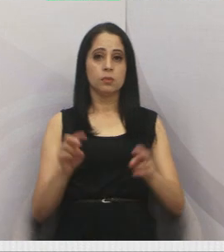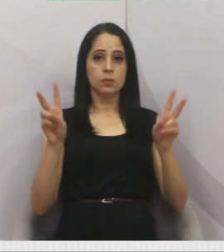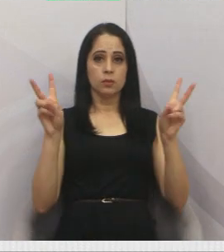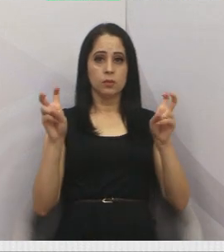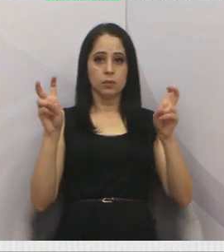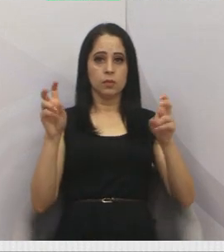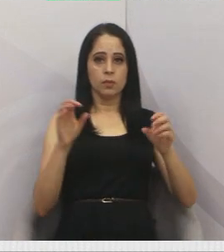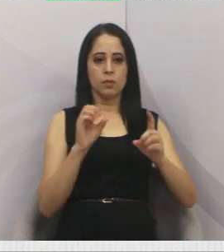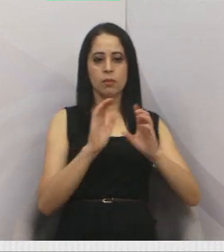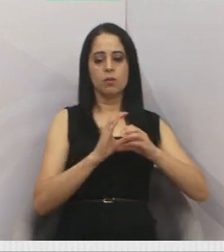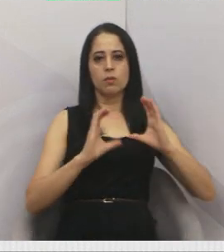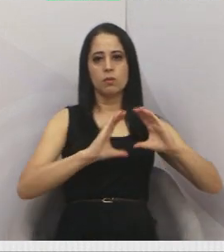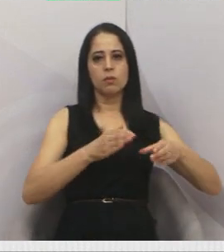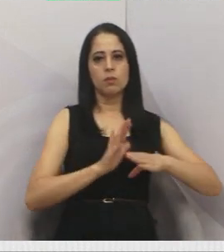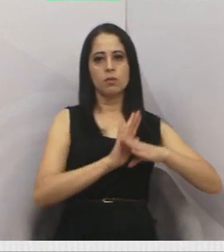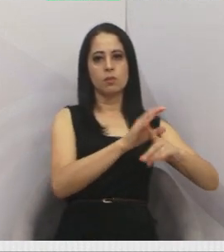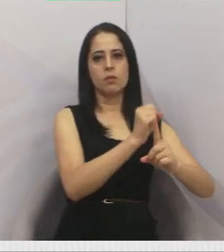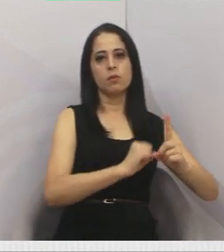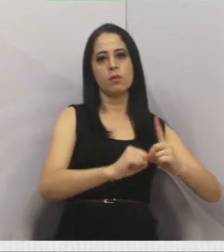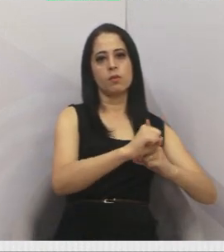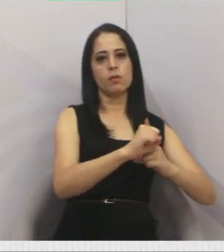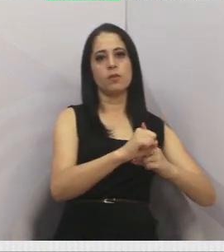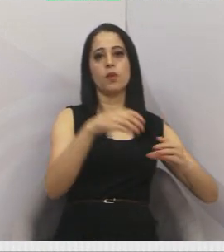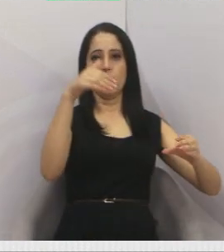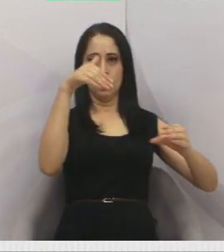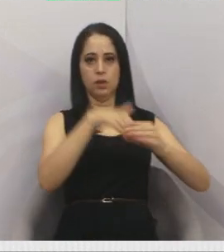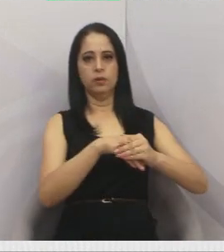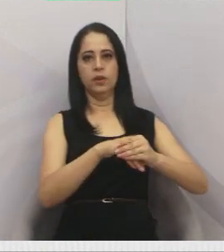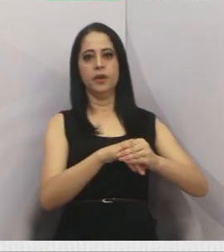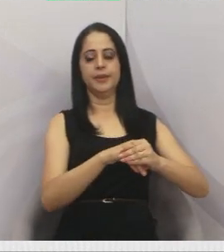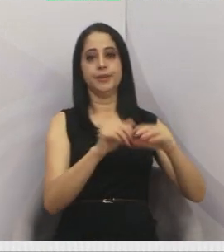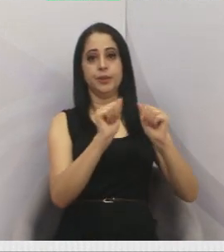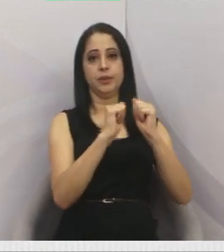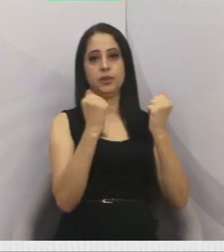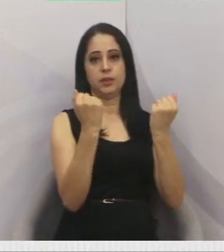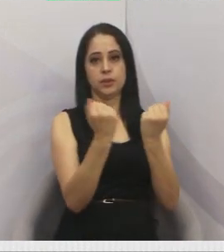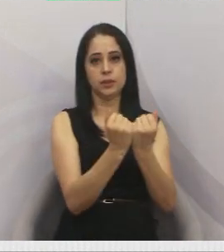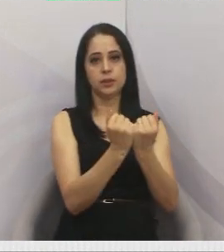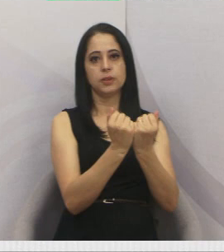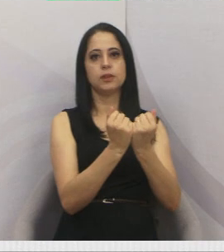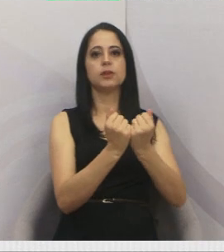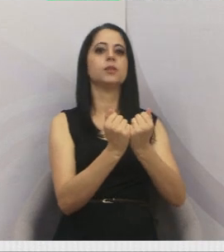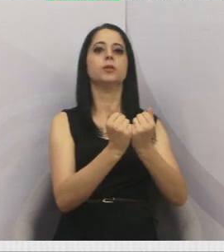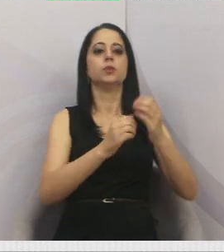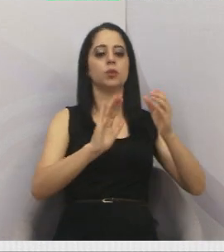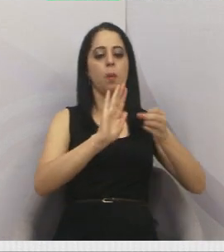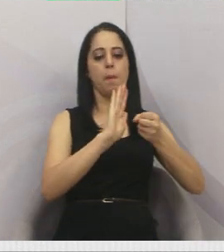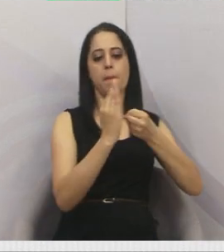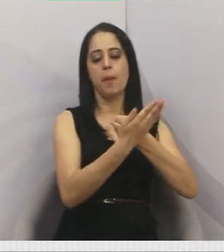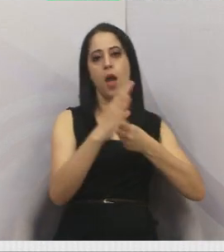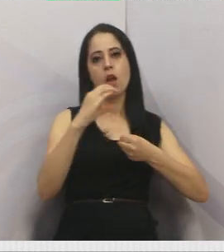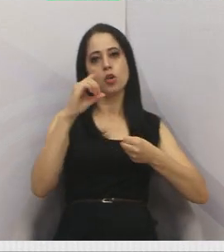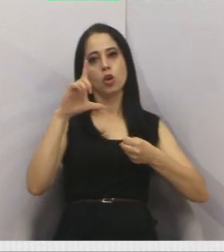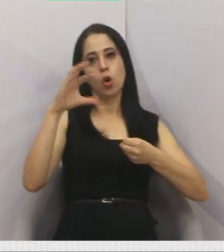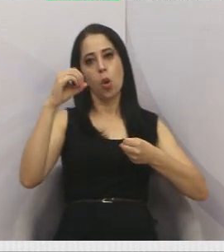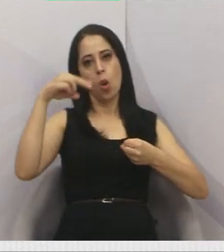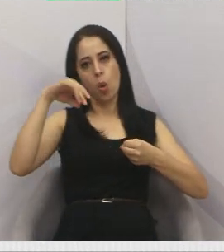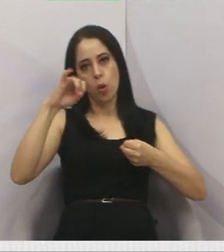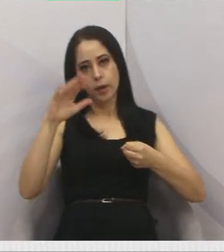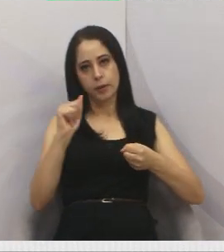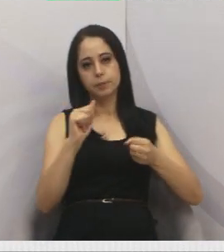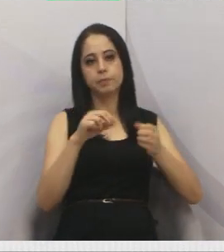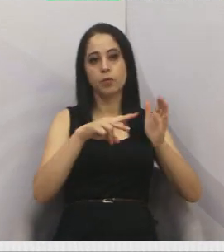Segmento Movimentos Populares, um voto para a Associação dos Moradores do Jardim Colônia. Segmento Entidade Classe Sindical, voto em